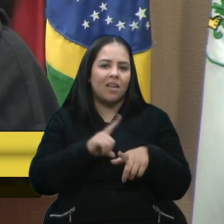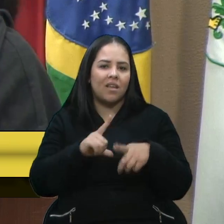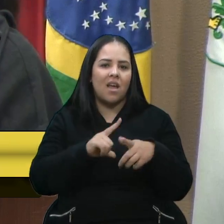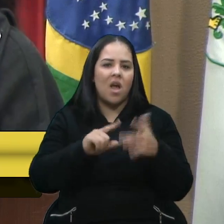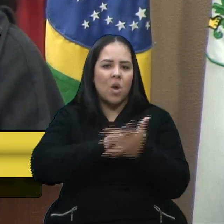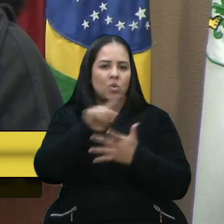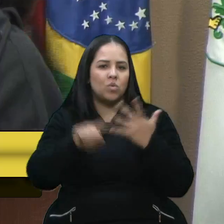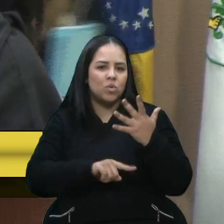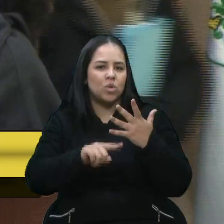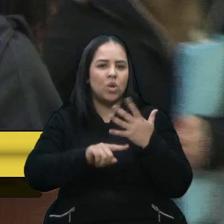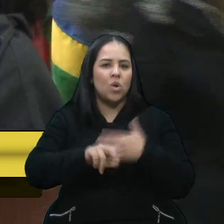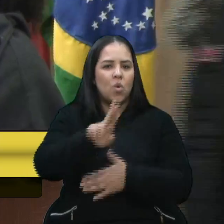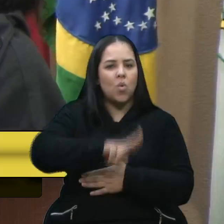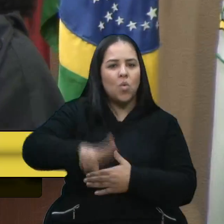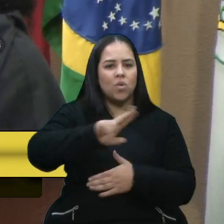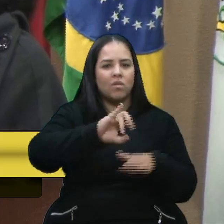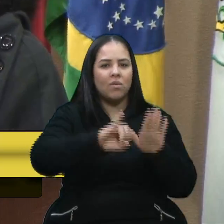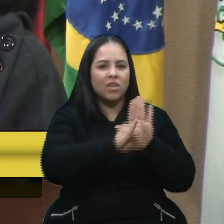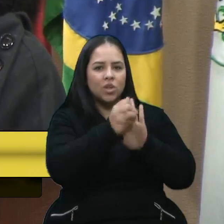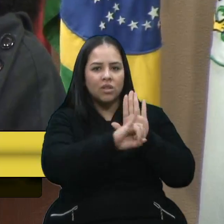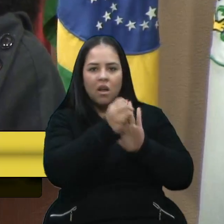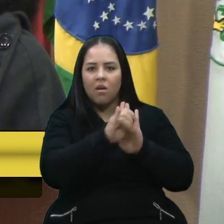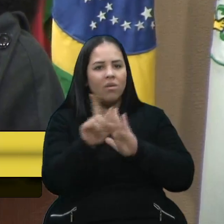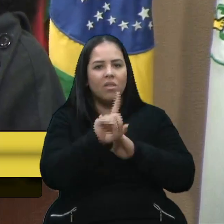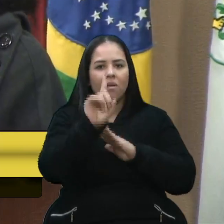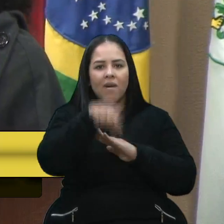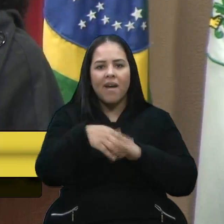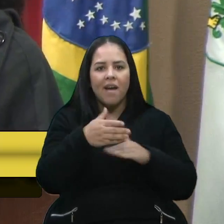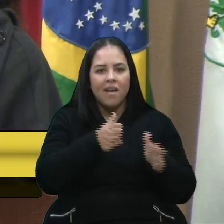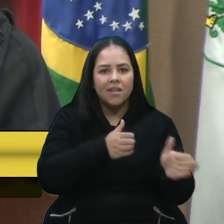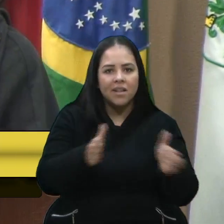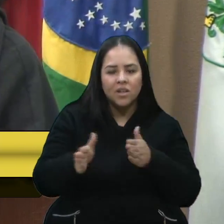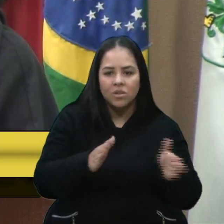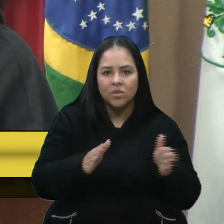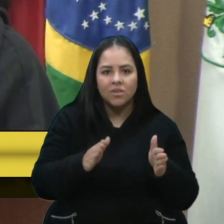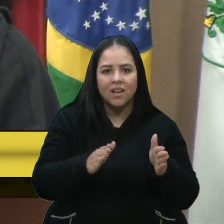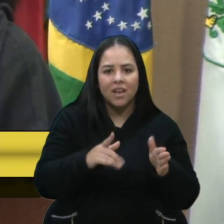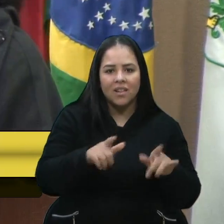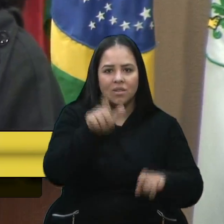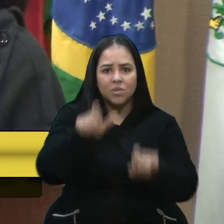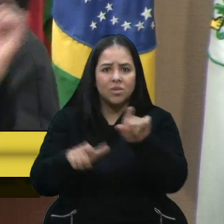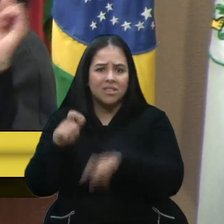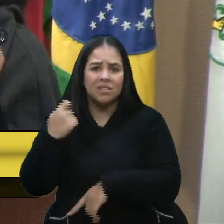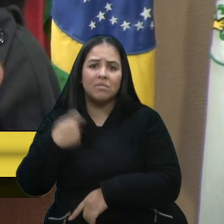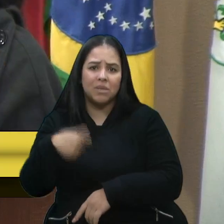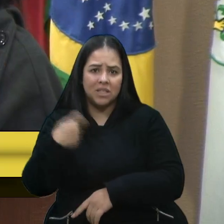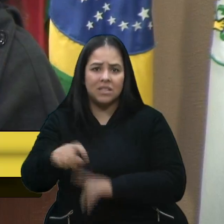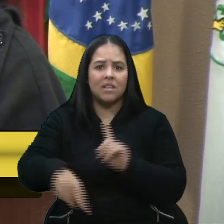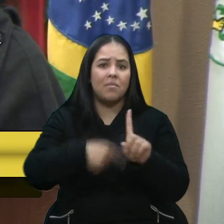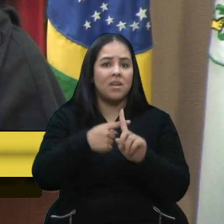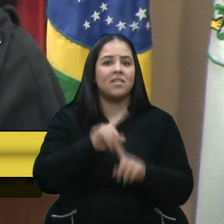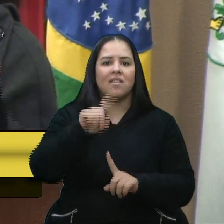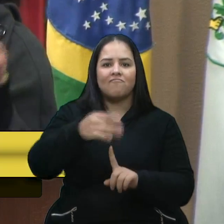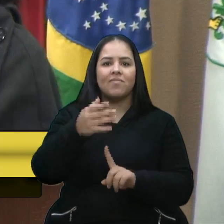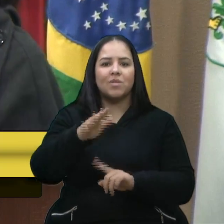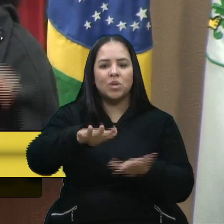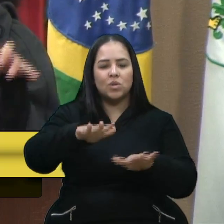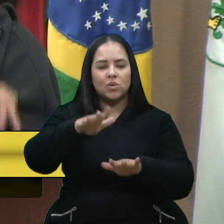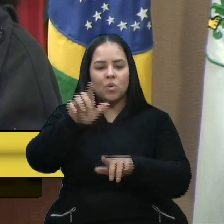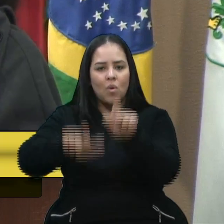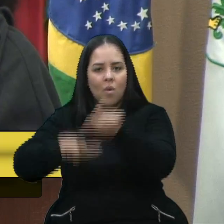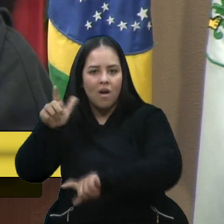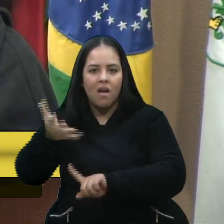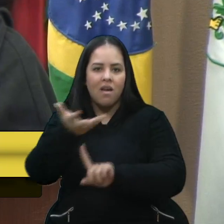de um edital não são de acesso daqueles que talvez seriam os que mais precisam, que são os nossos artistas que